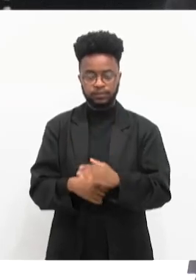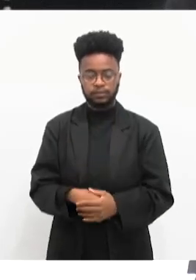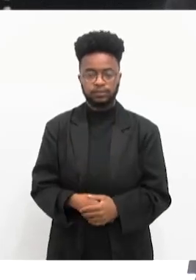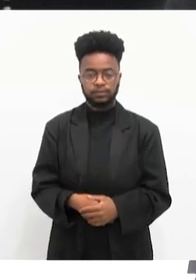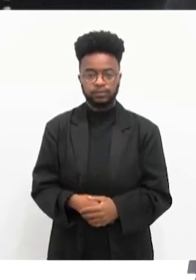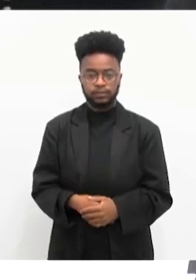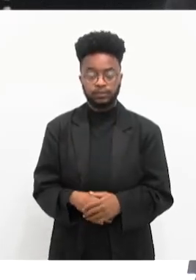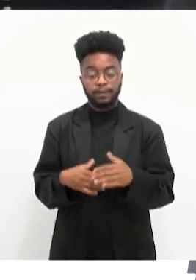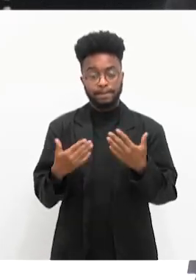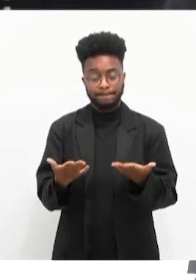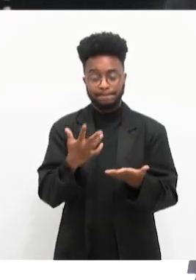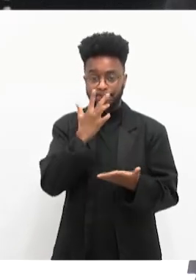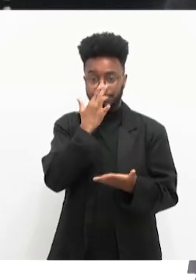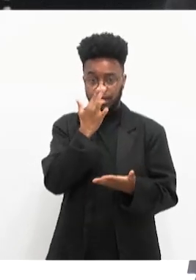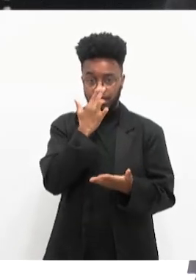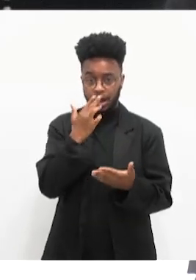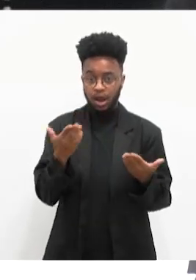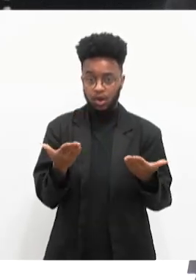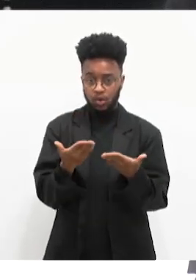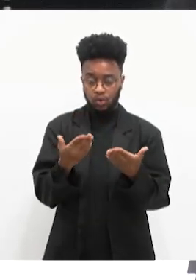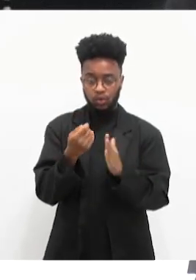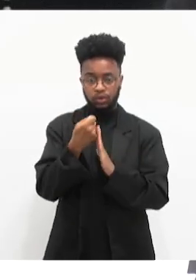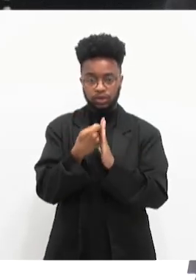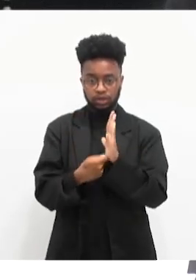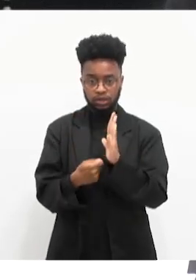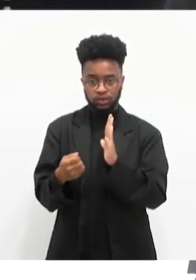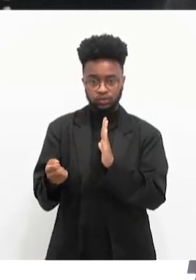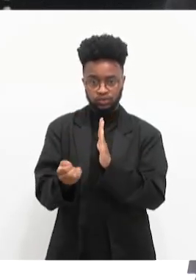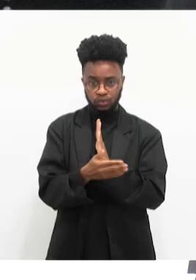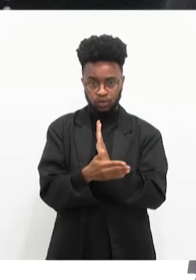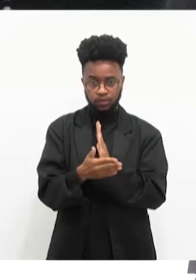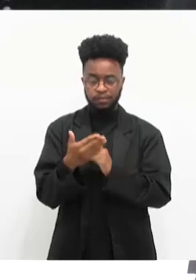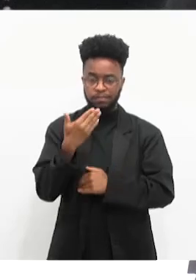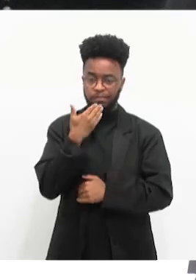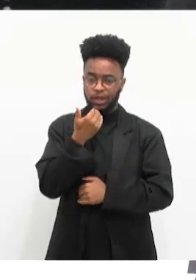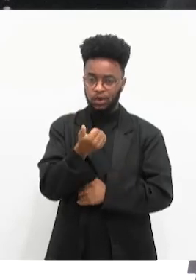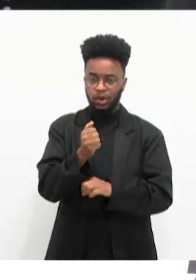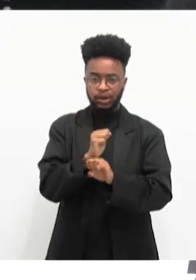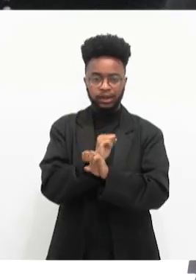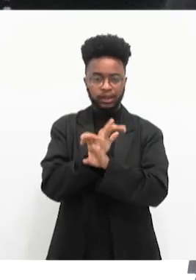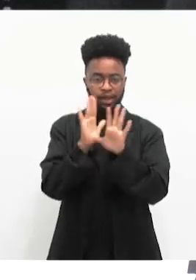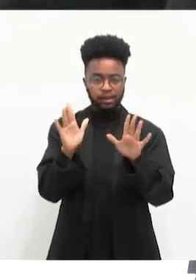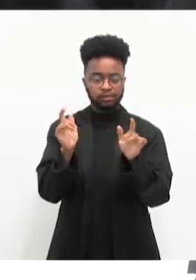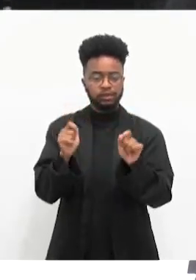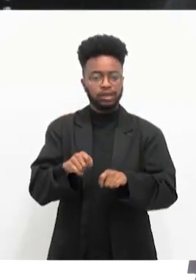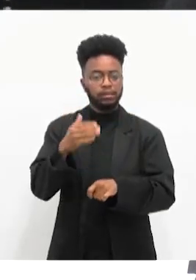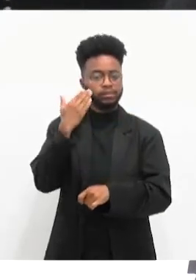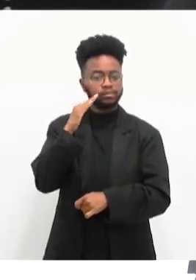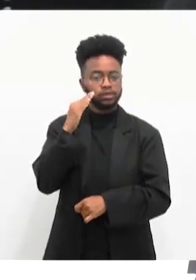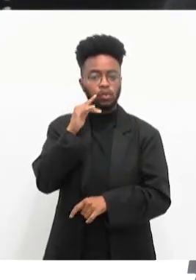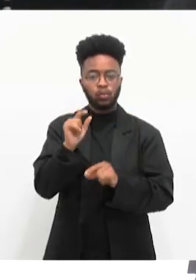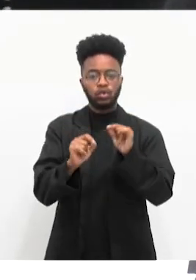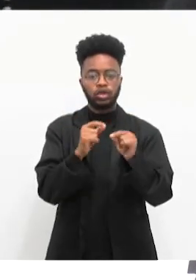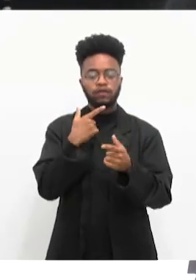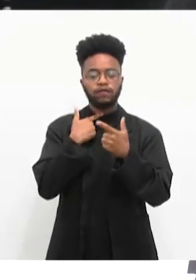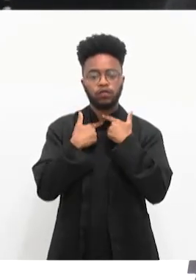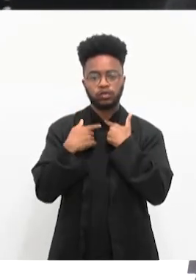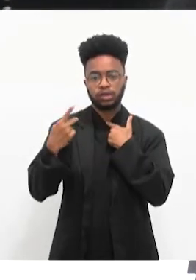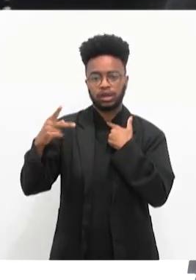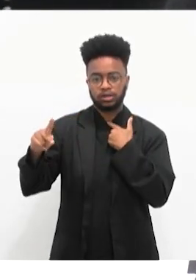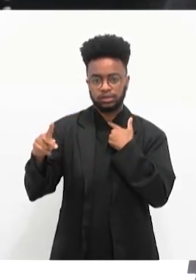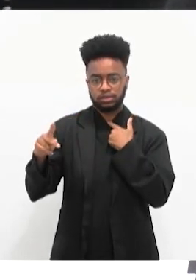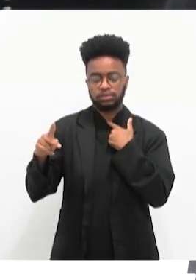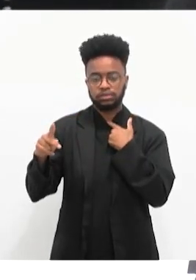Então, me parece que a nova redação está muito mais clara do desejo da